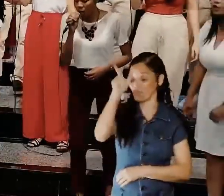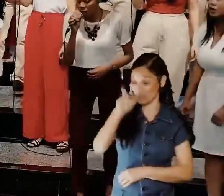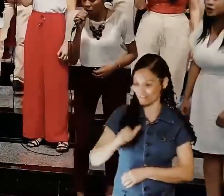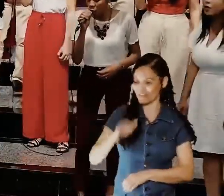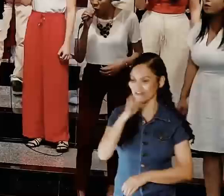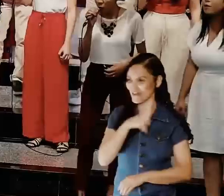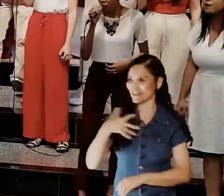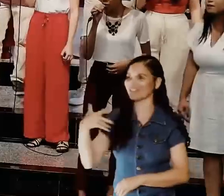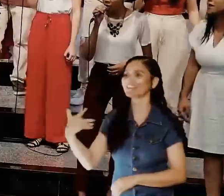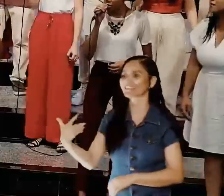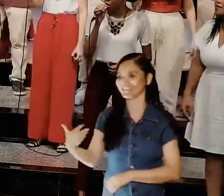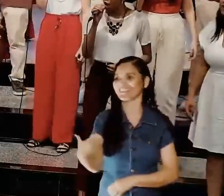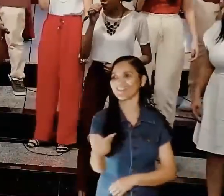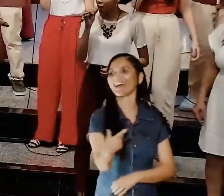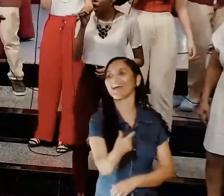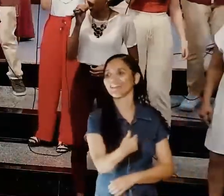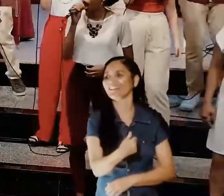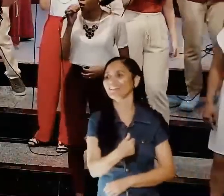Salvador,